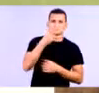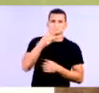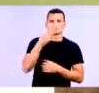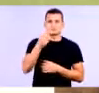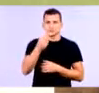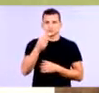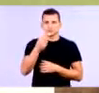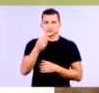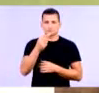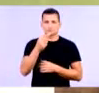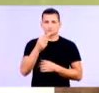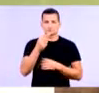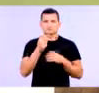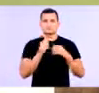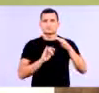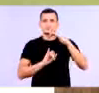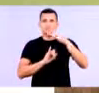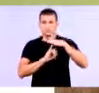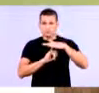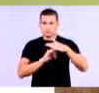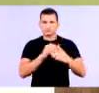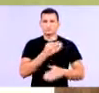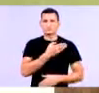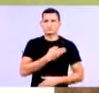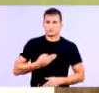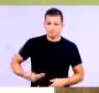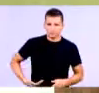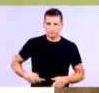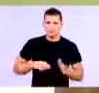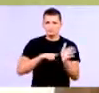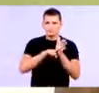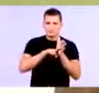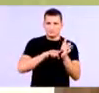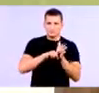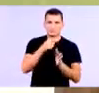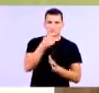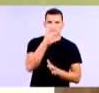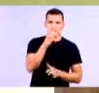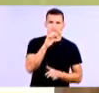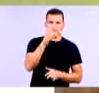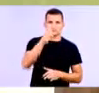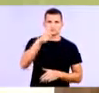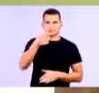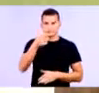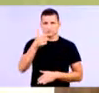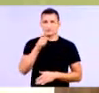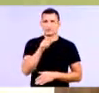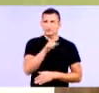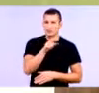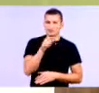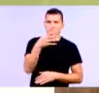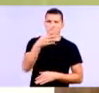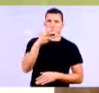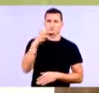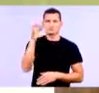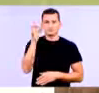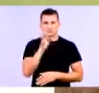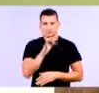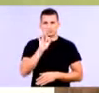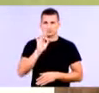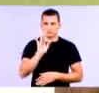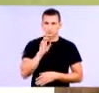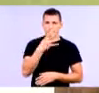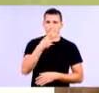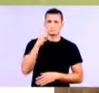órgãos públicos que foram pesquisados, né, em 2012, destes 45%, só